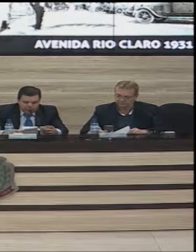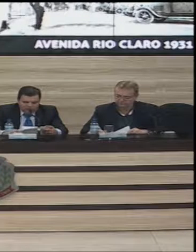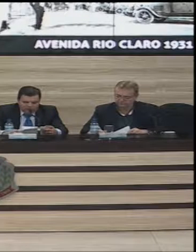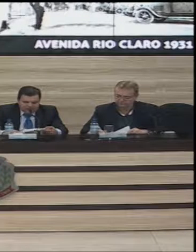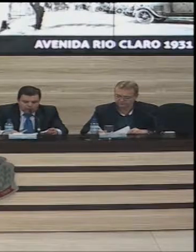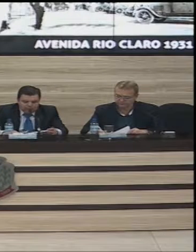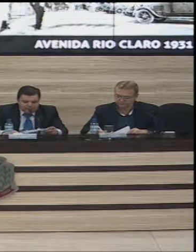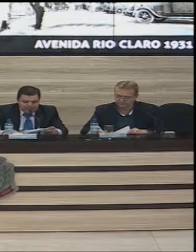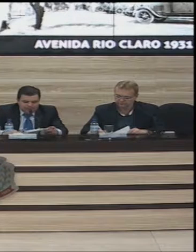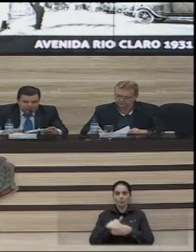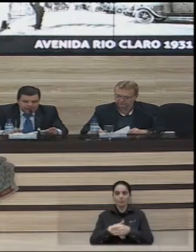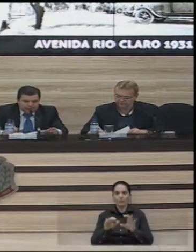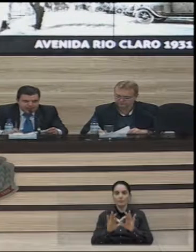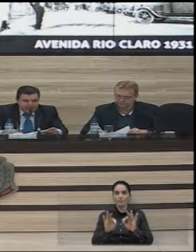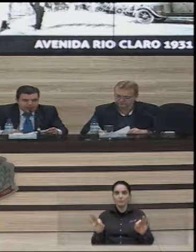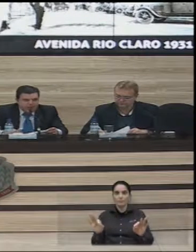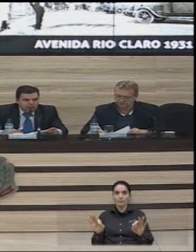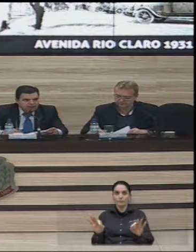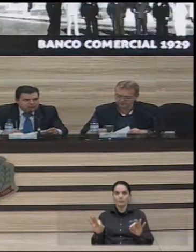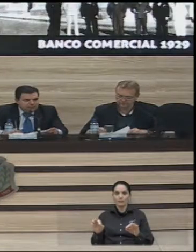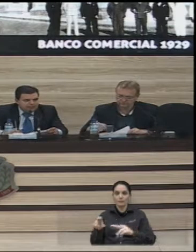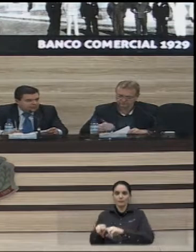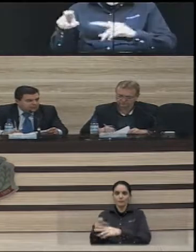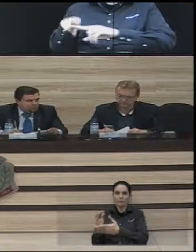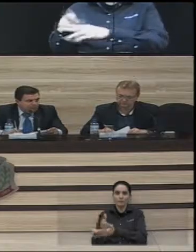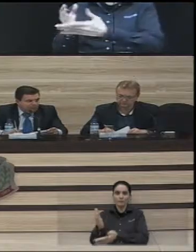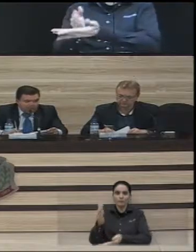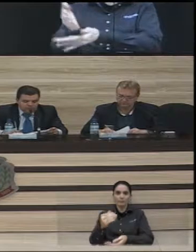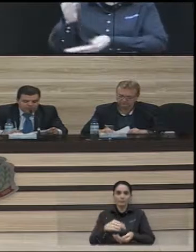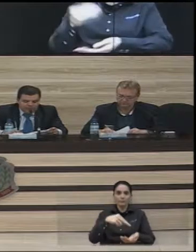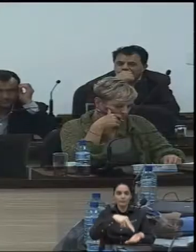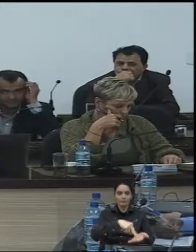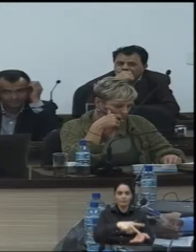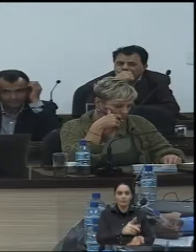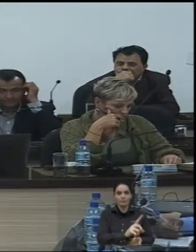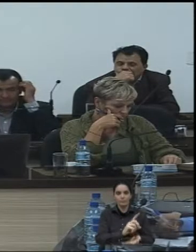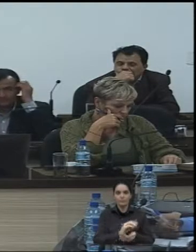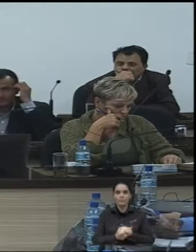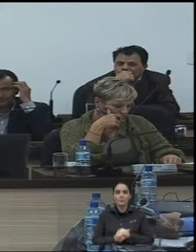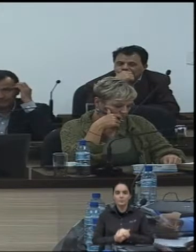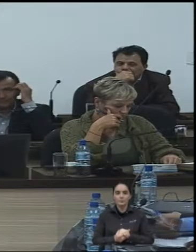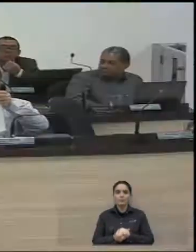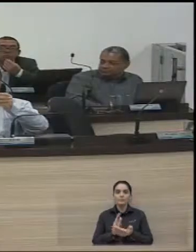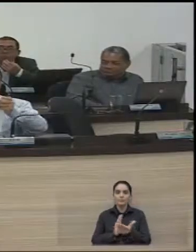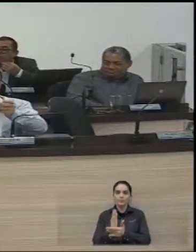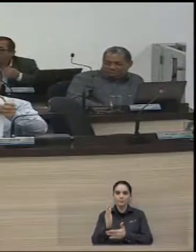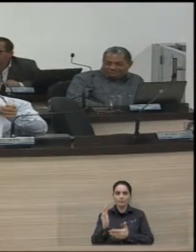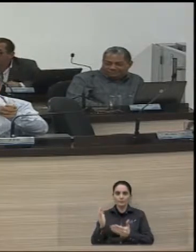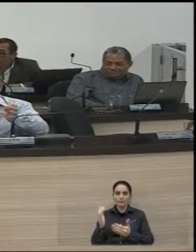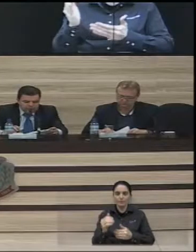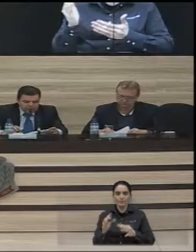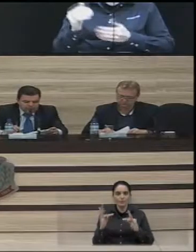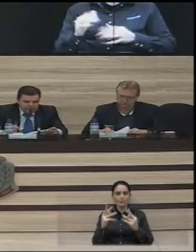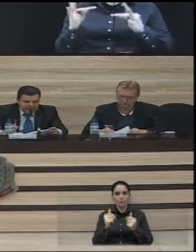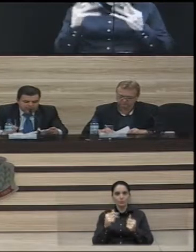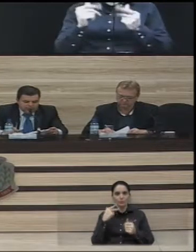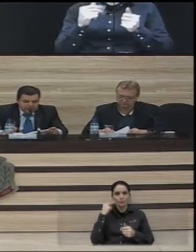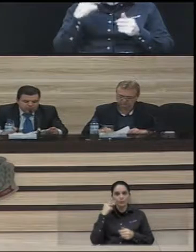Recapitulando, a votação é simbólica. Os sentados aprovam, os de pé rejeitam. Está aprovado por todos os